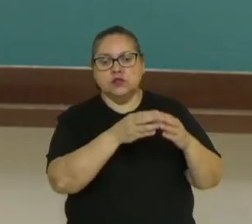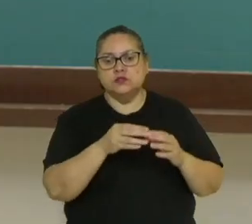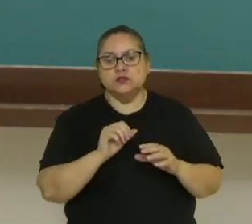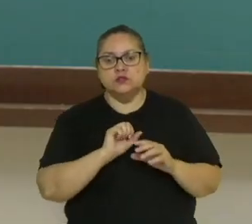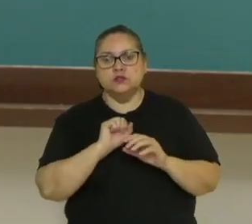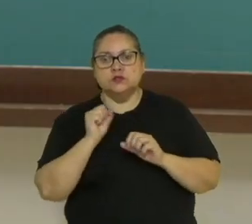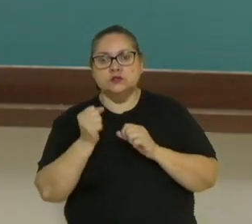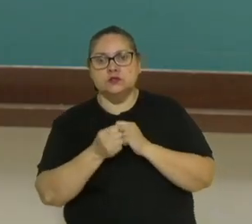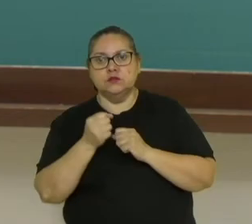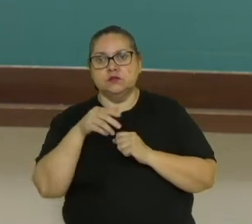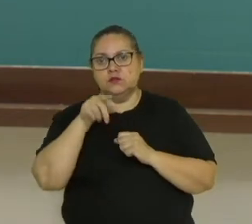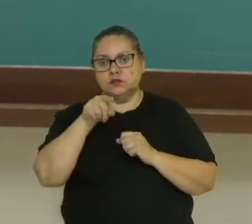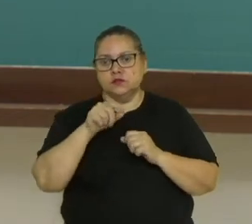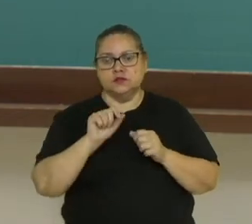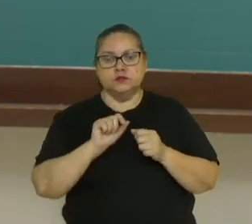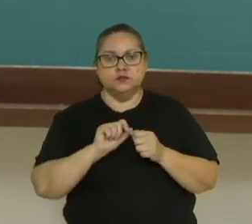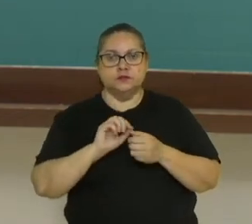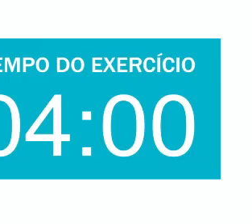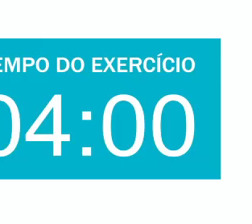vocês.